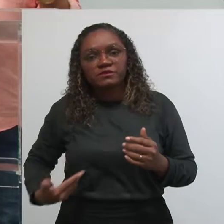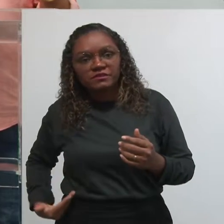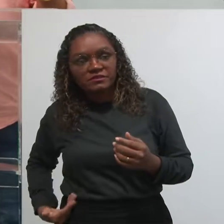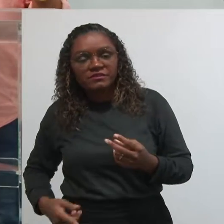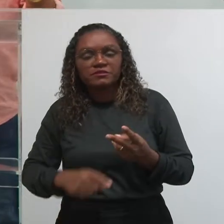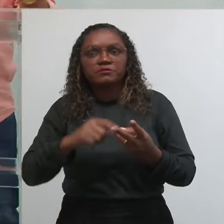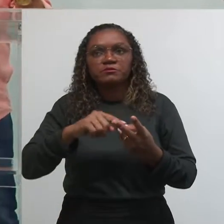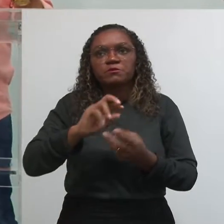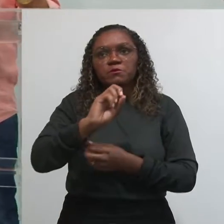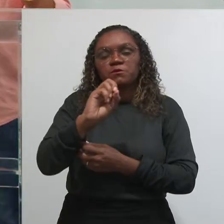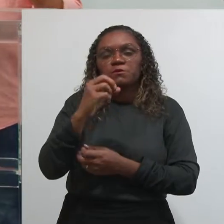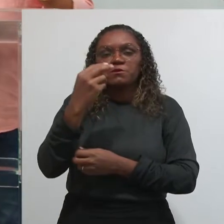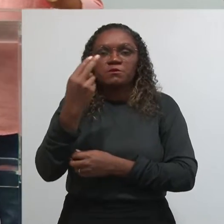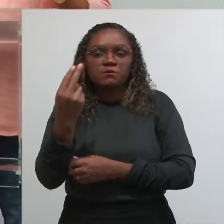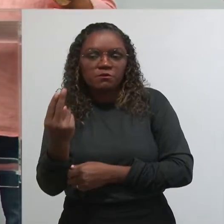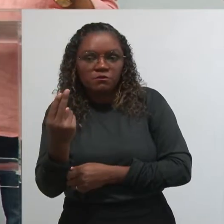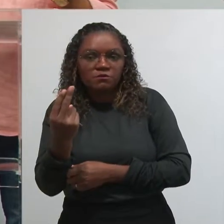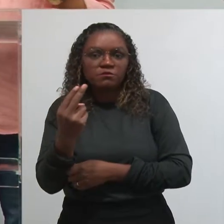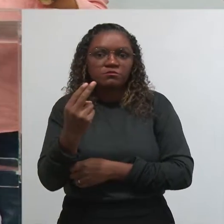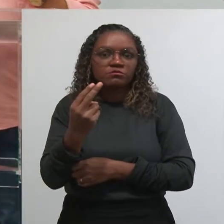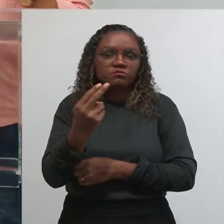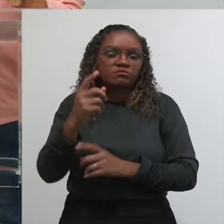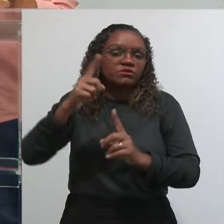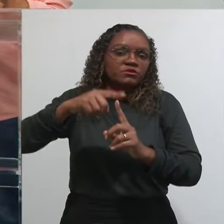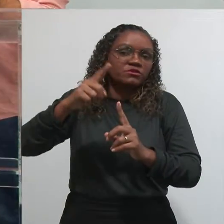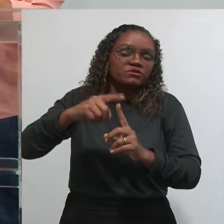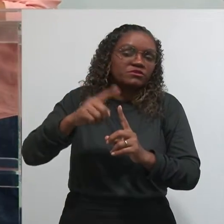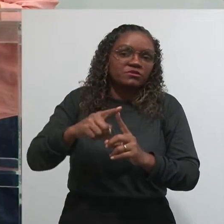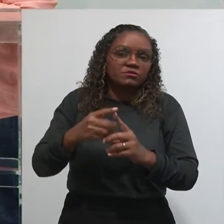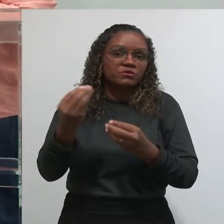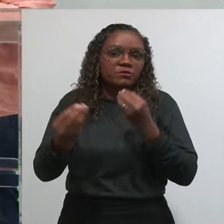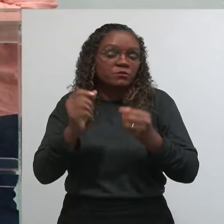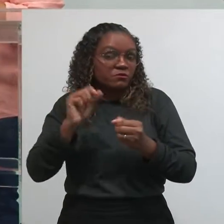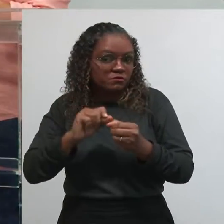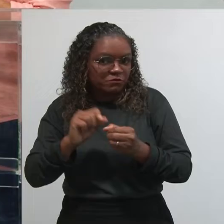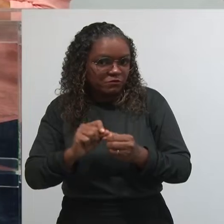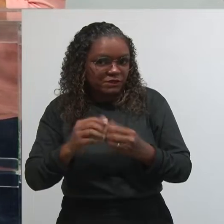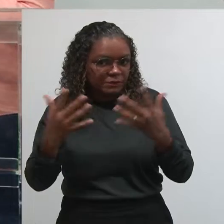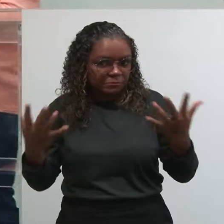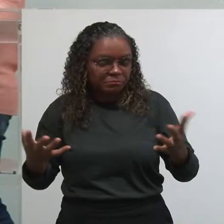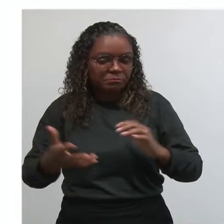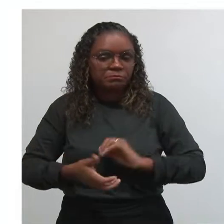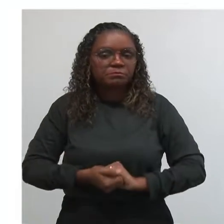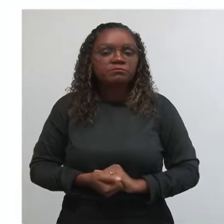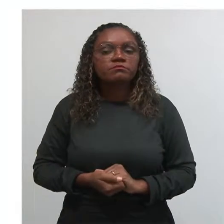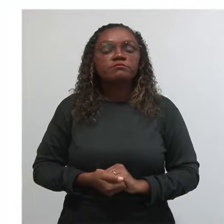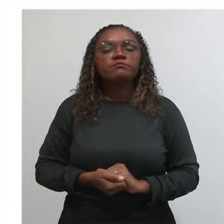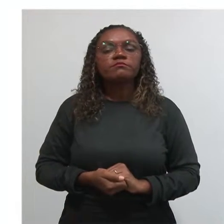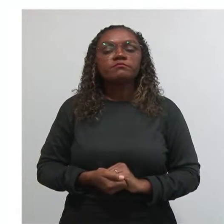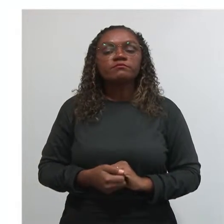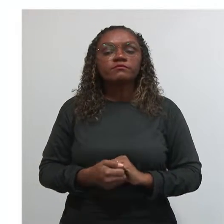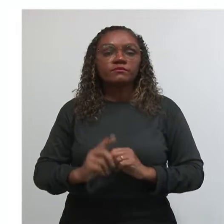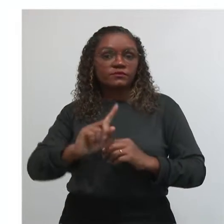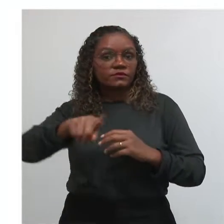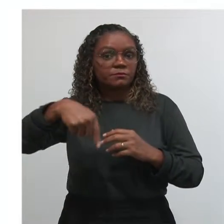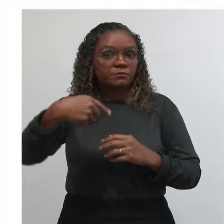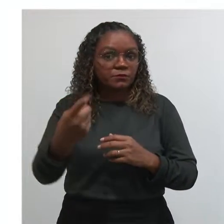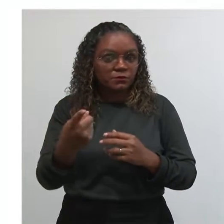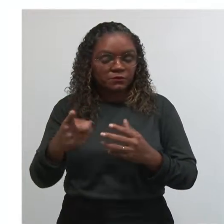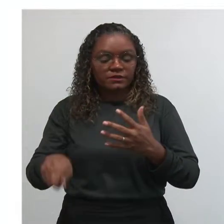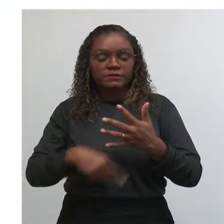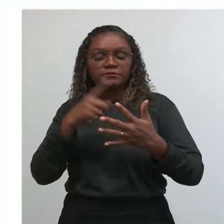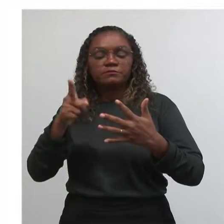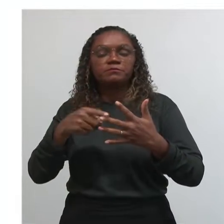forma como você faz com que esse problema ele é incluído na agenda, tá? De uma vez que ele é incluído na agenda, a